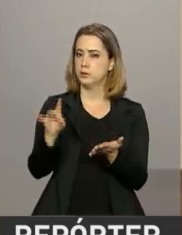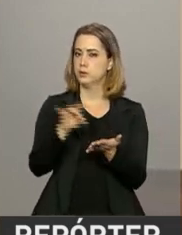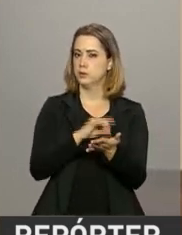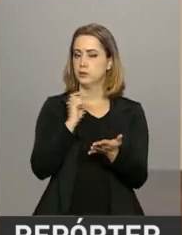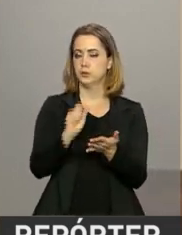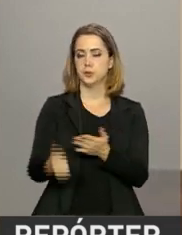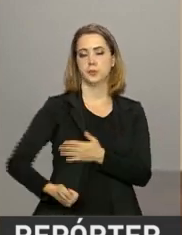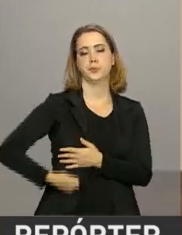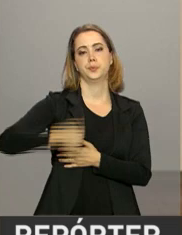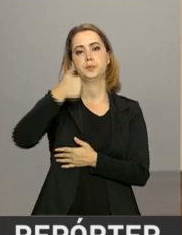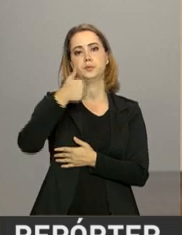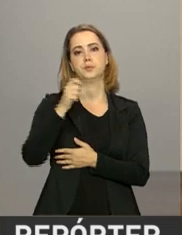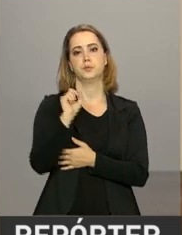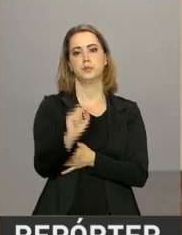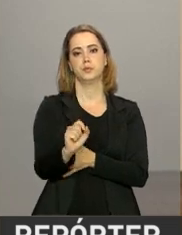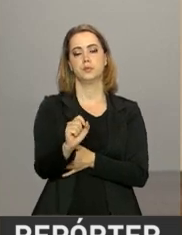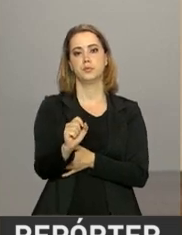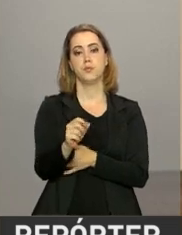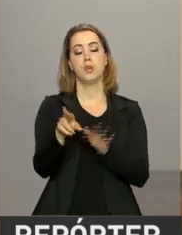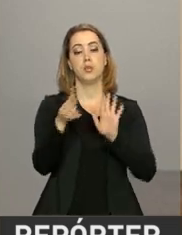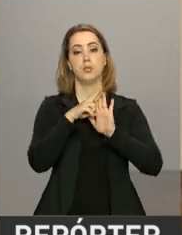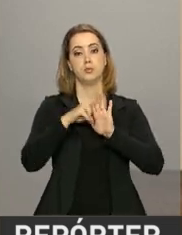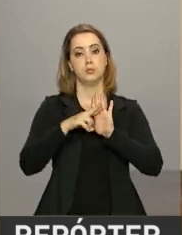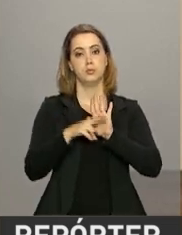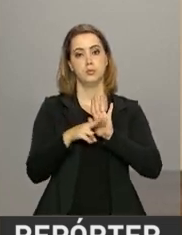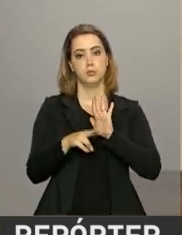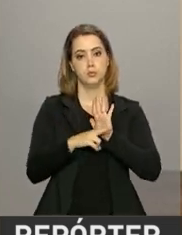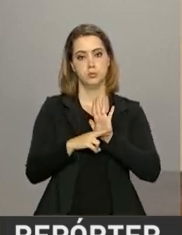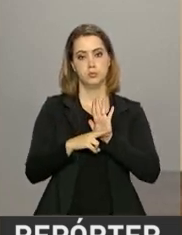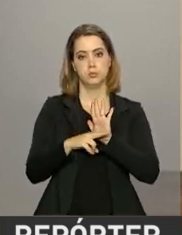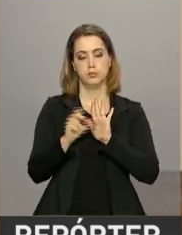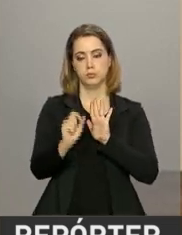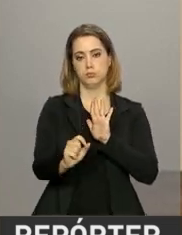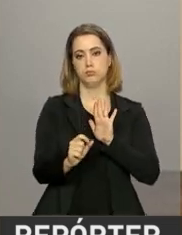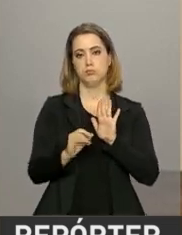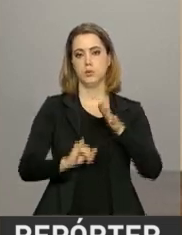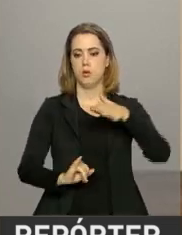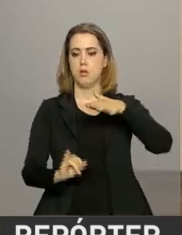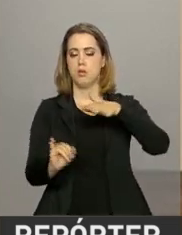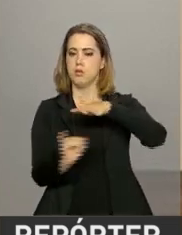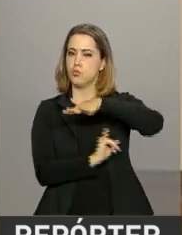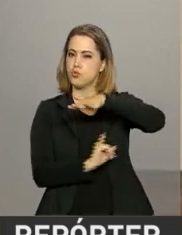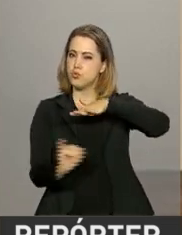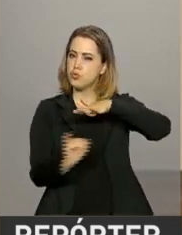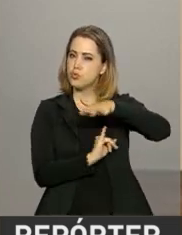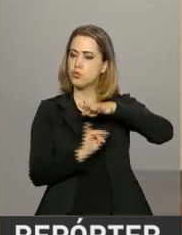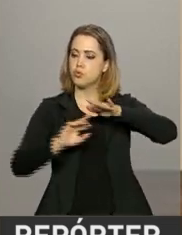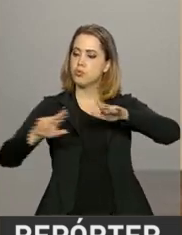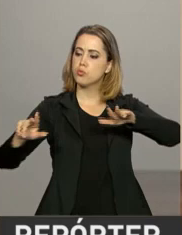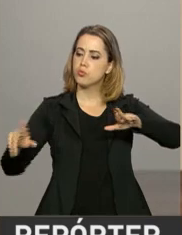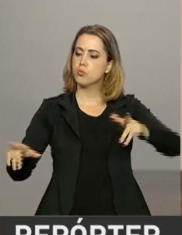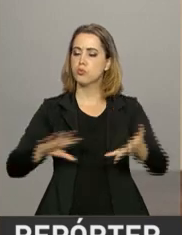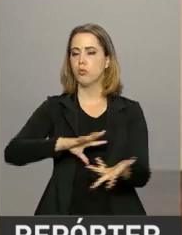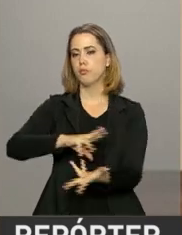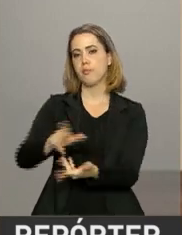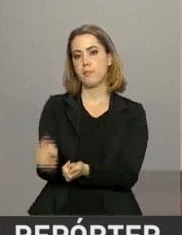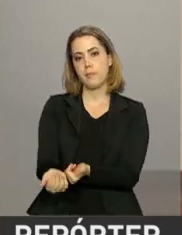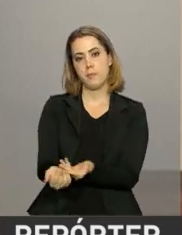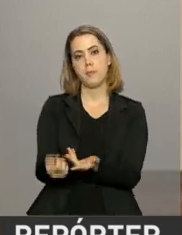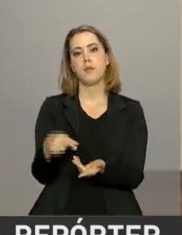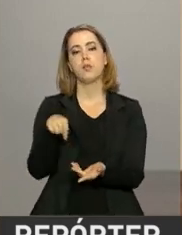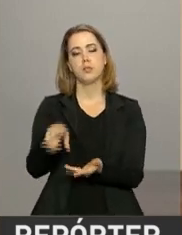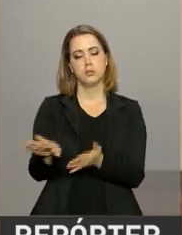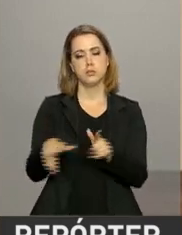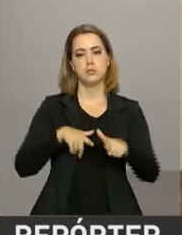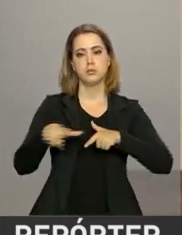do aperfeiçoamento de regras e instituições internacionais. Assim é que tem